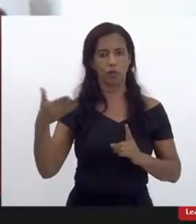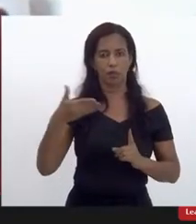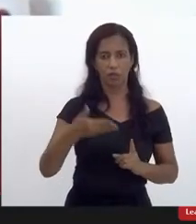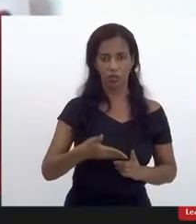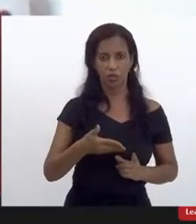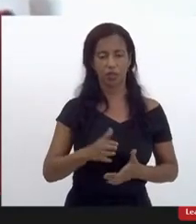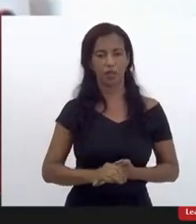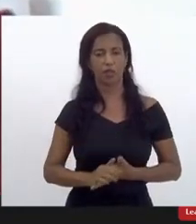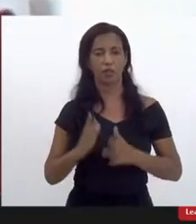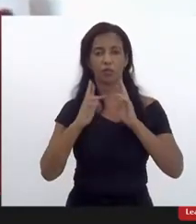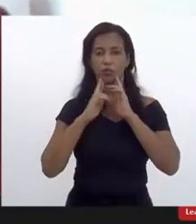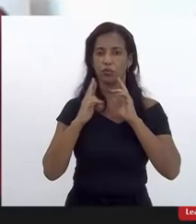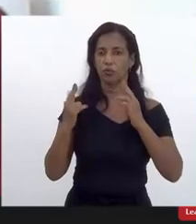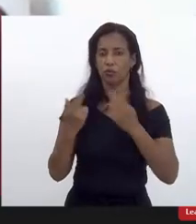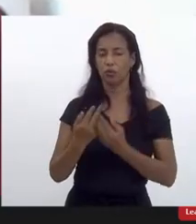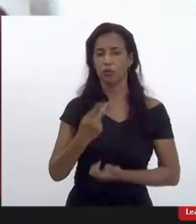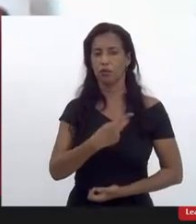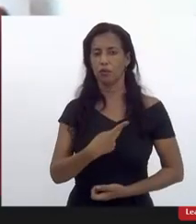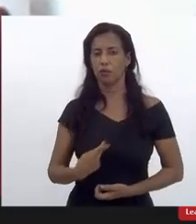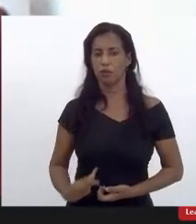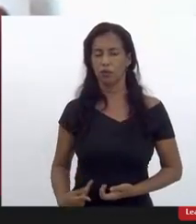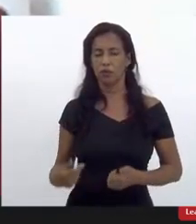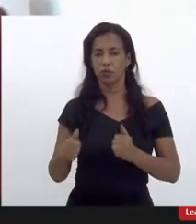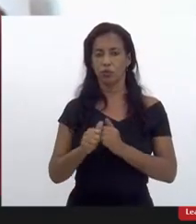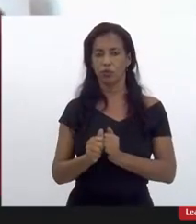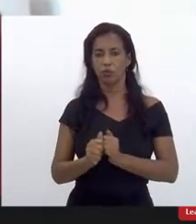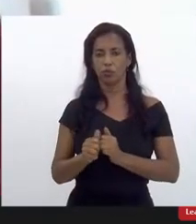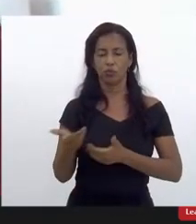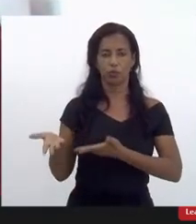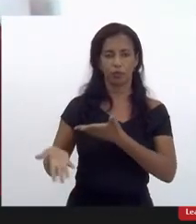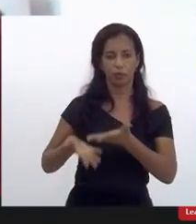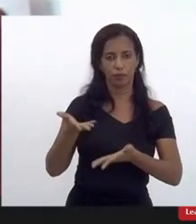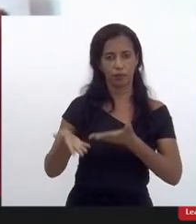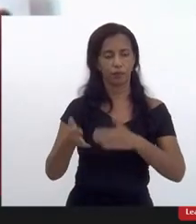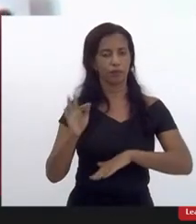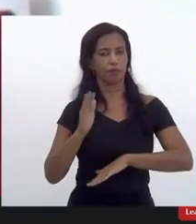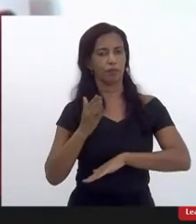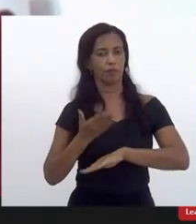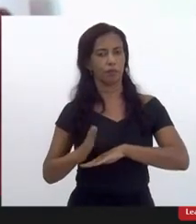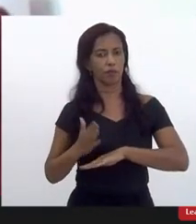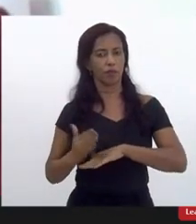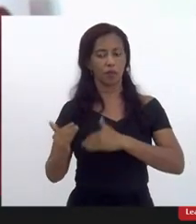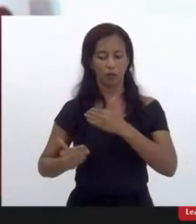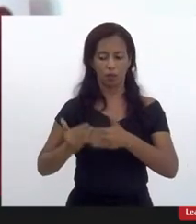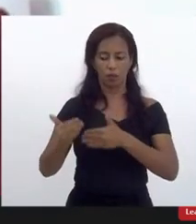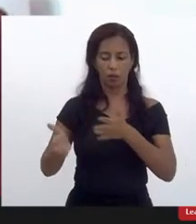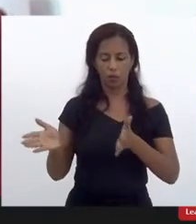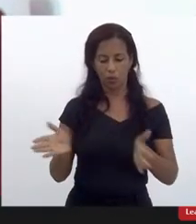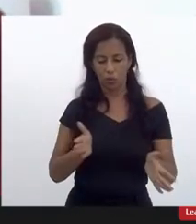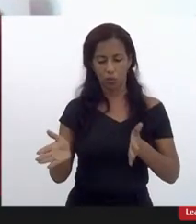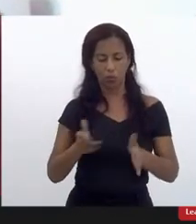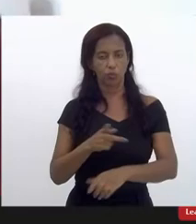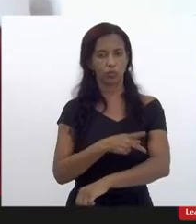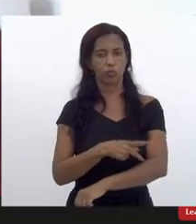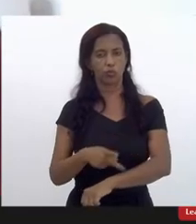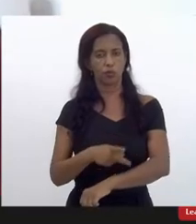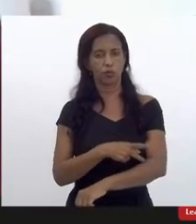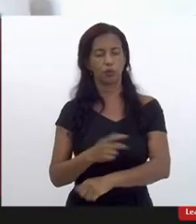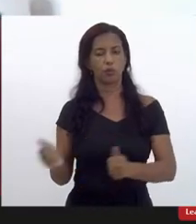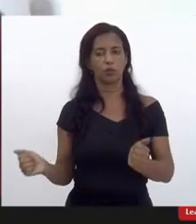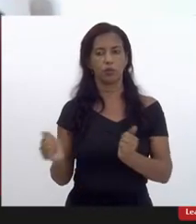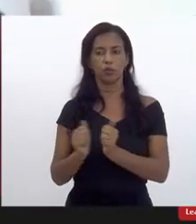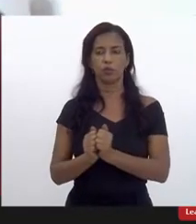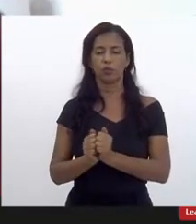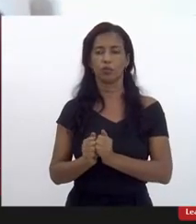uma reunião da presidência com os estudantes para tratar do estágio. Estamos com um processo em curso dos pedagogos junto